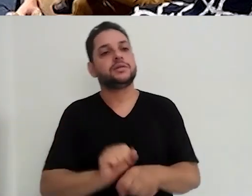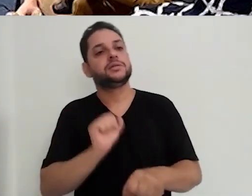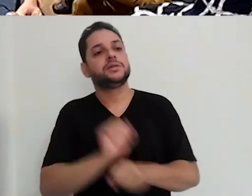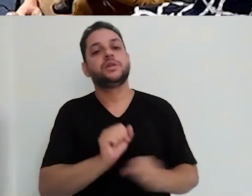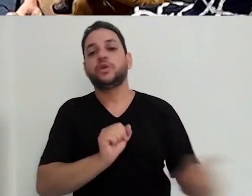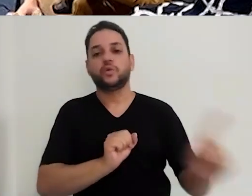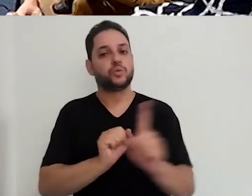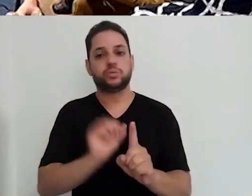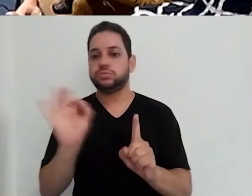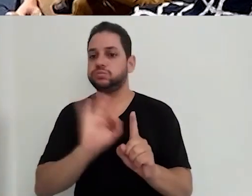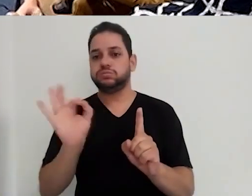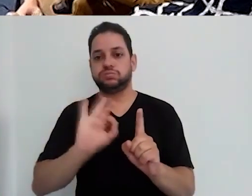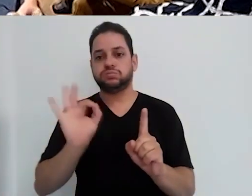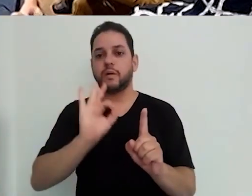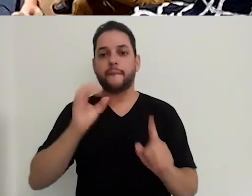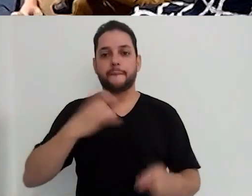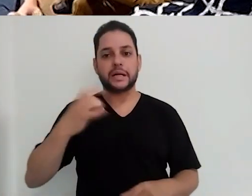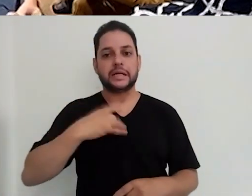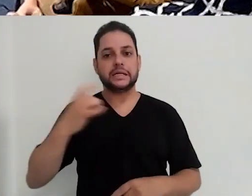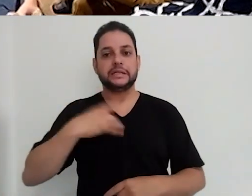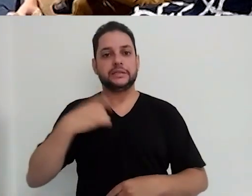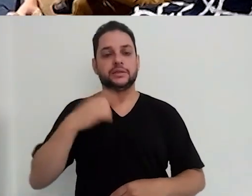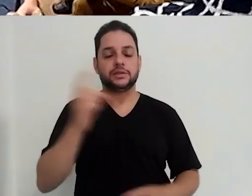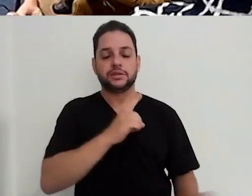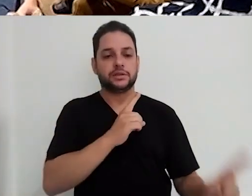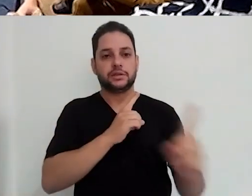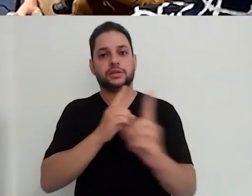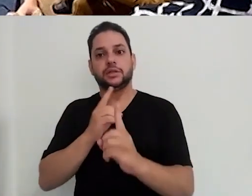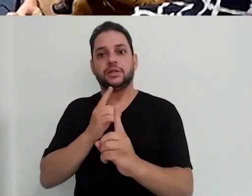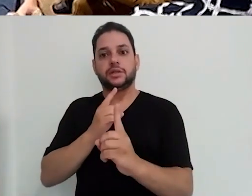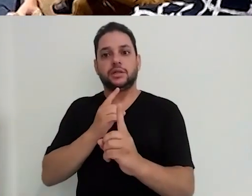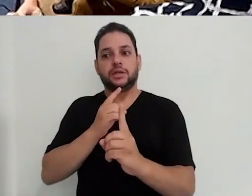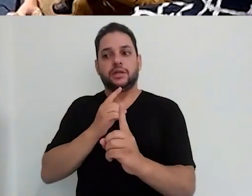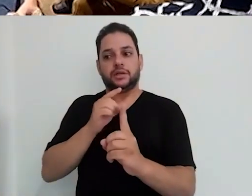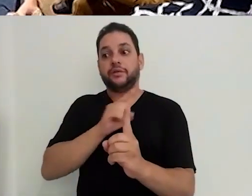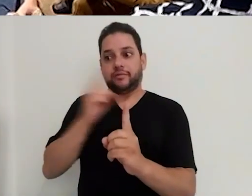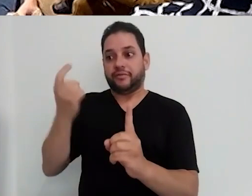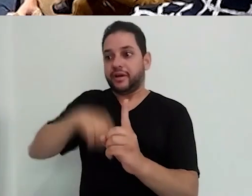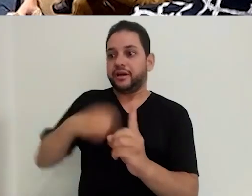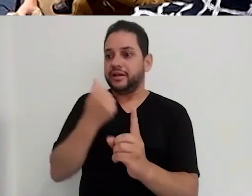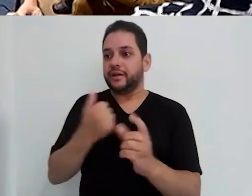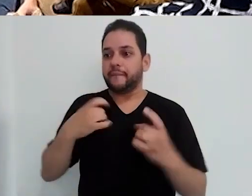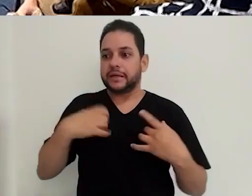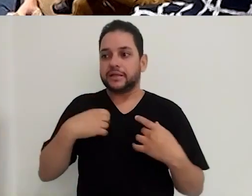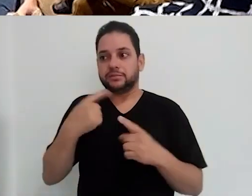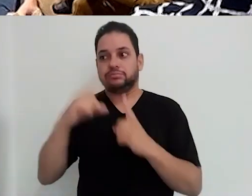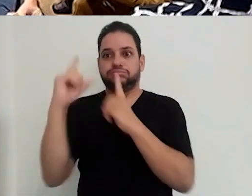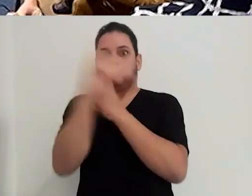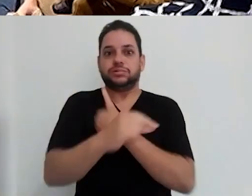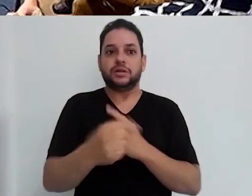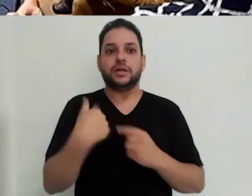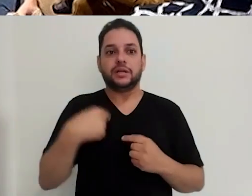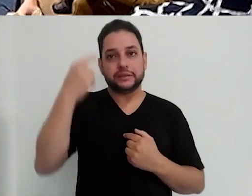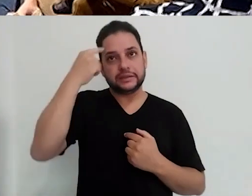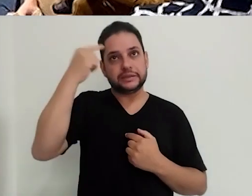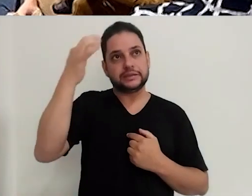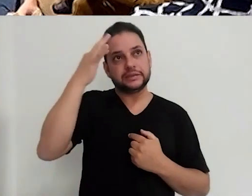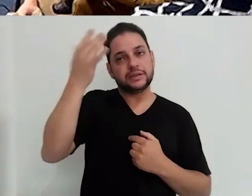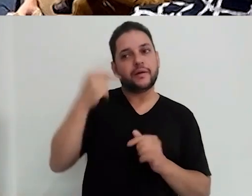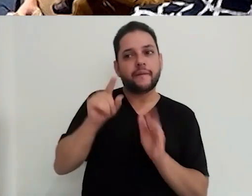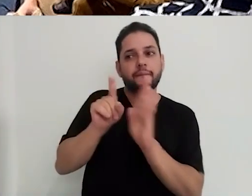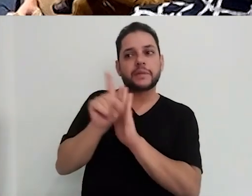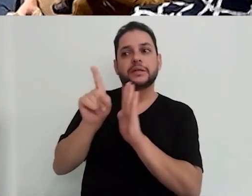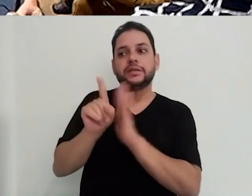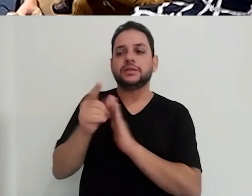Então, eu estava com muito medo. Dessa vez ele apareceu e eu estava com medo dele ir embora. Então, o tempo todo passava pela minha cabeça como que eu vou fazer com que esse cara